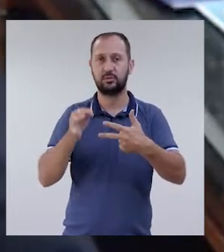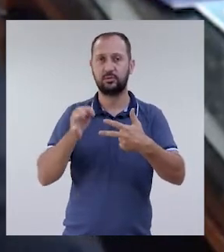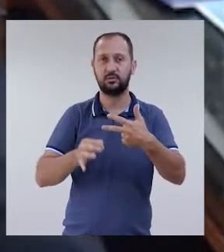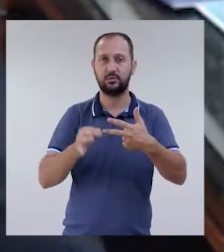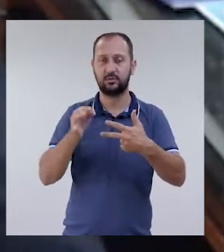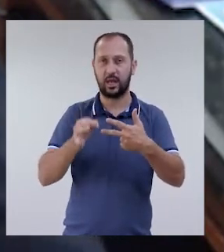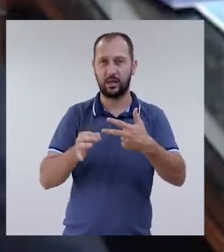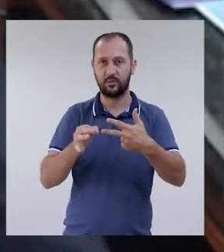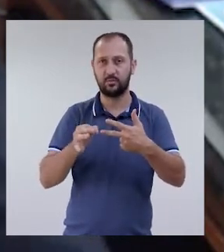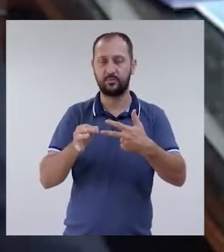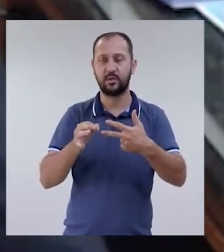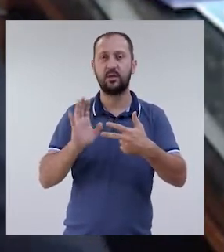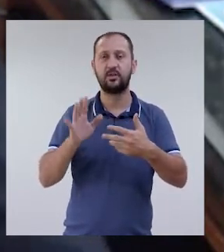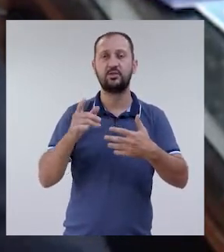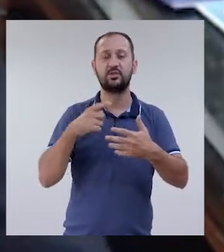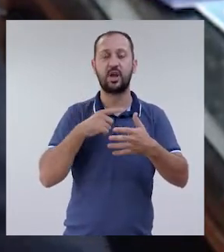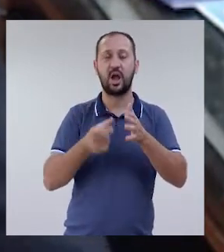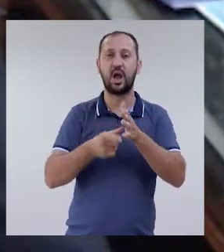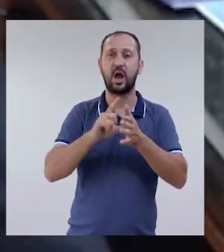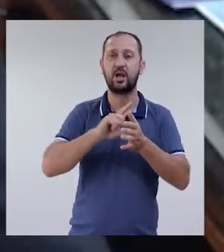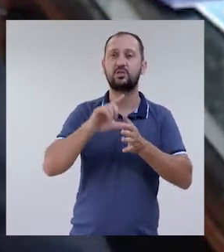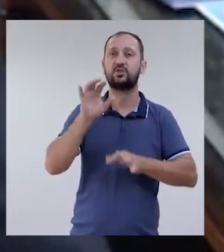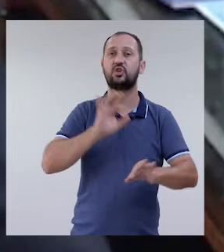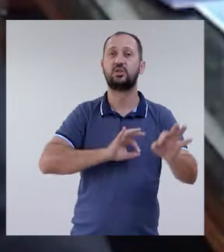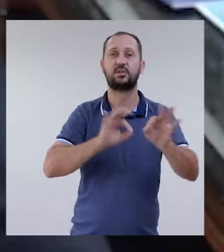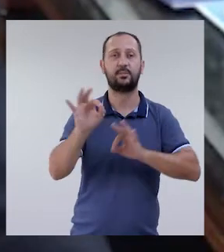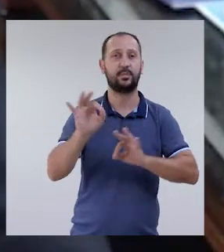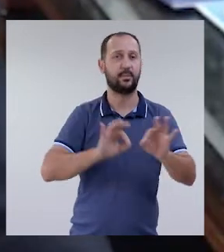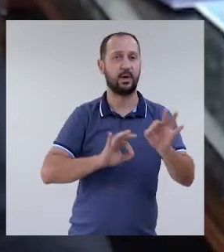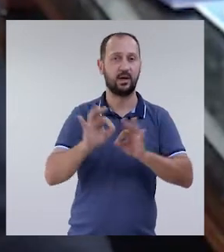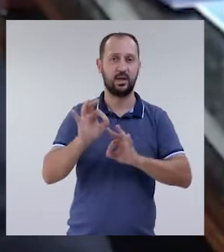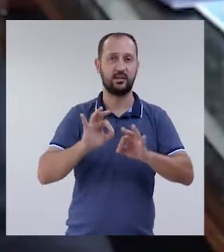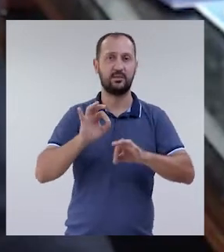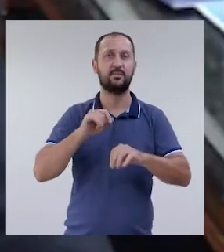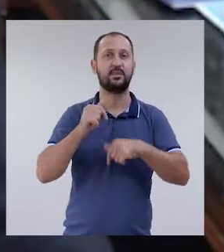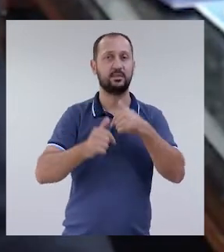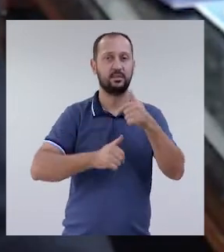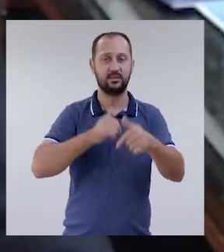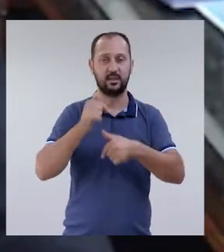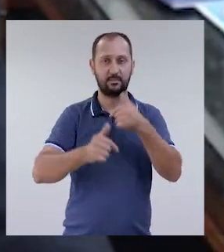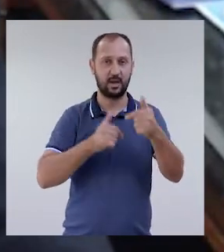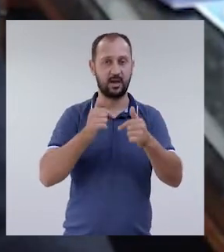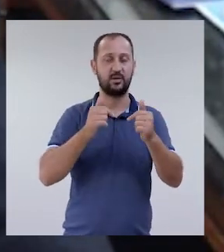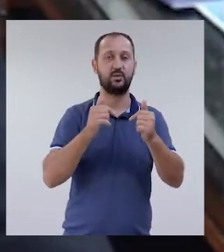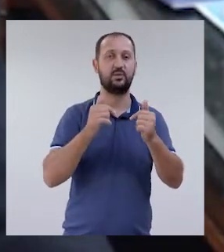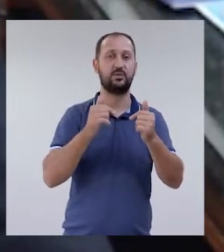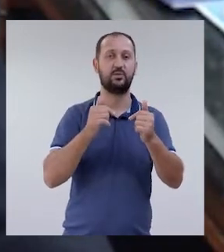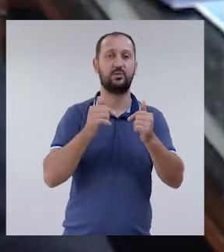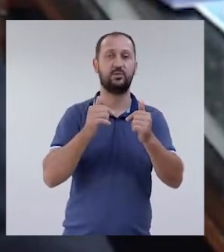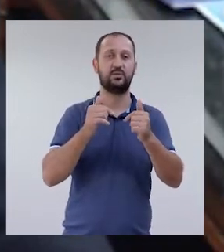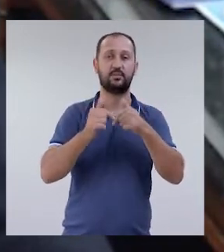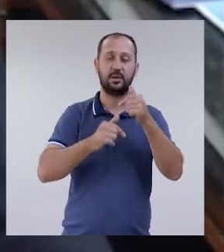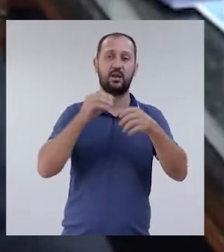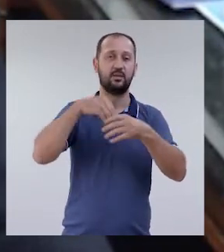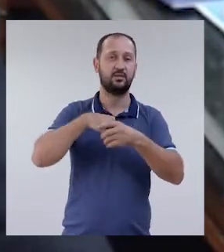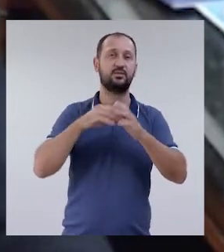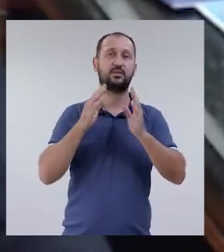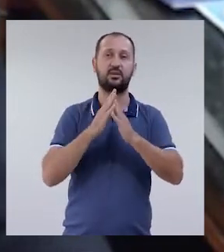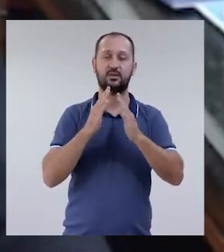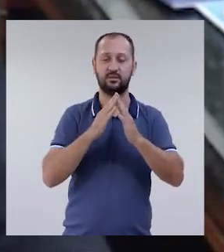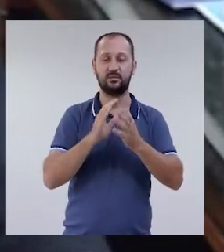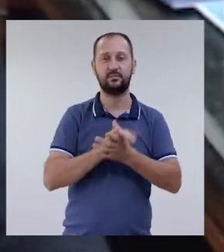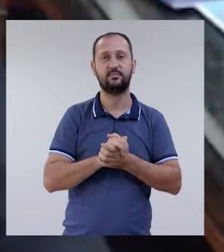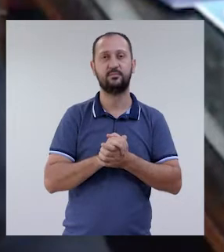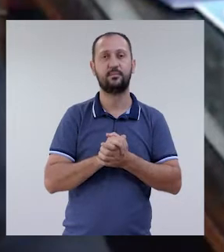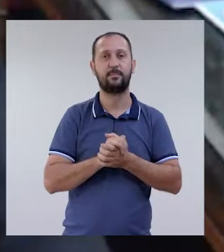já estava bastante preparado para esse trabalho de home office. A